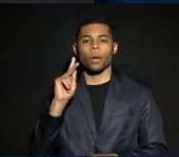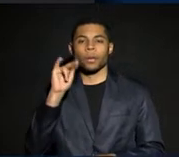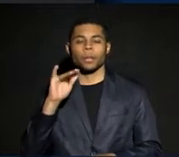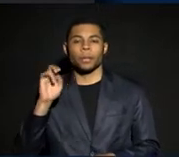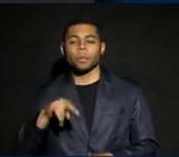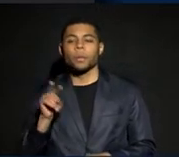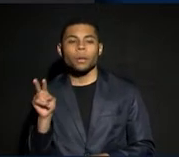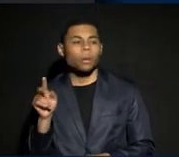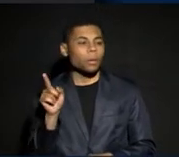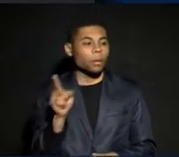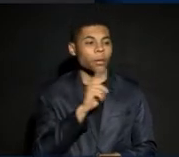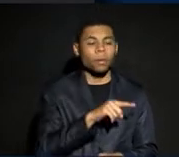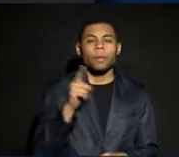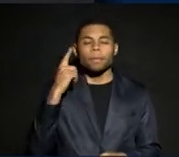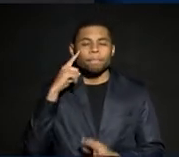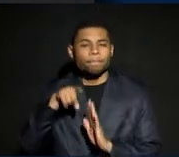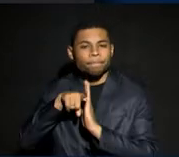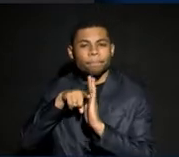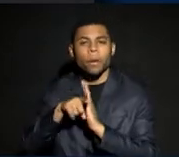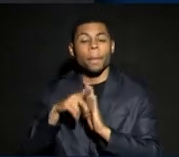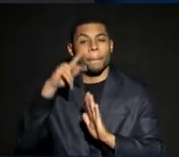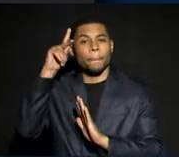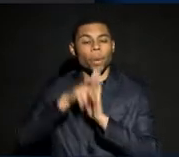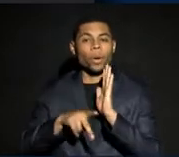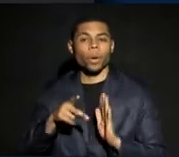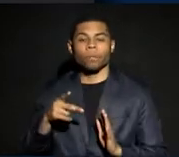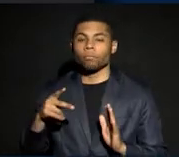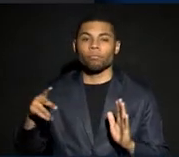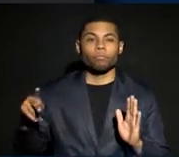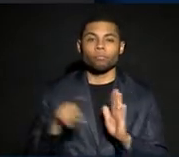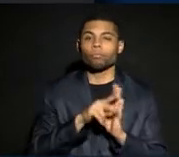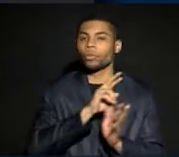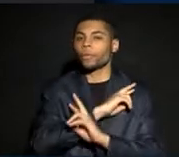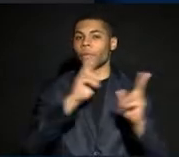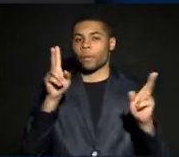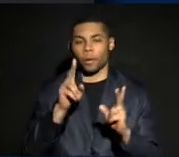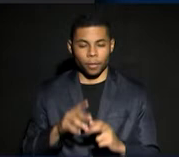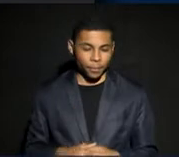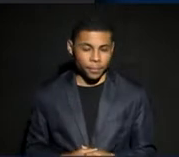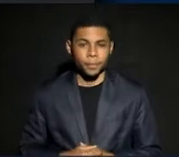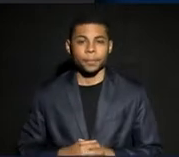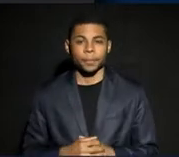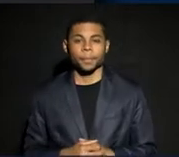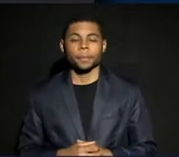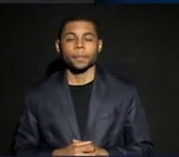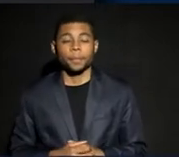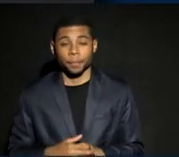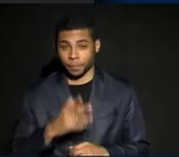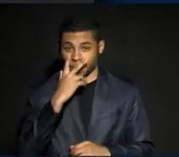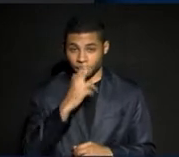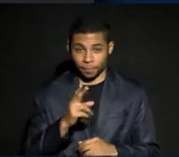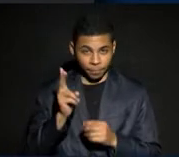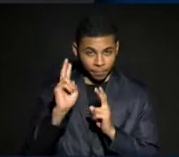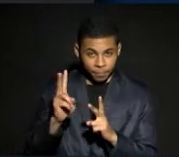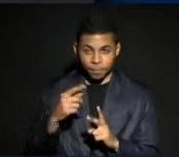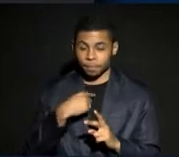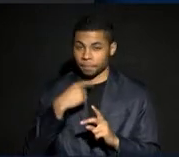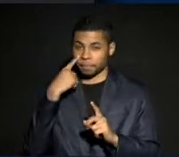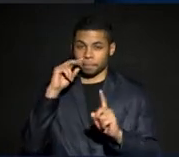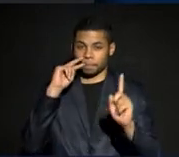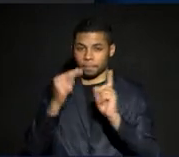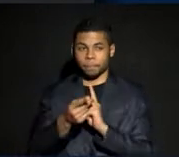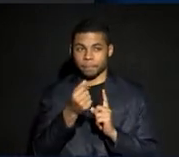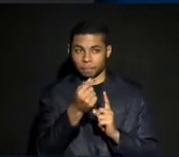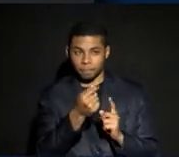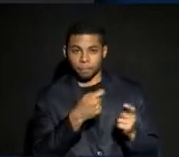projeto institucional muito diferente do que está aí. Então, eu acho que, embora do ponto de vista econômico